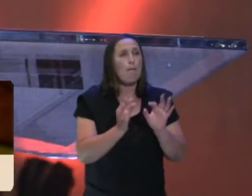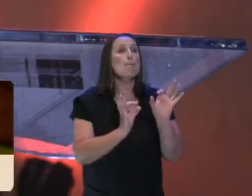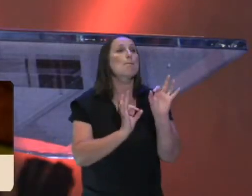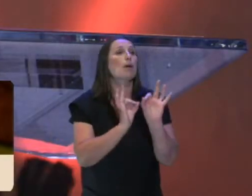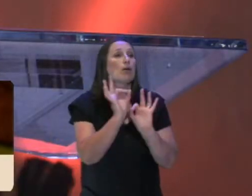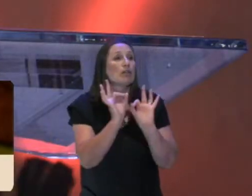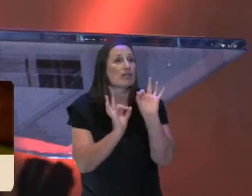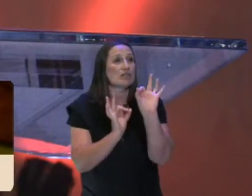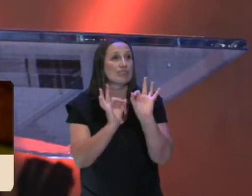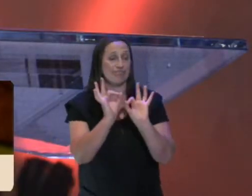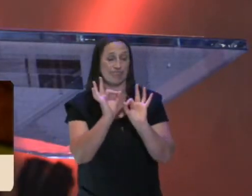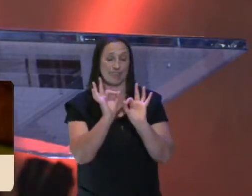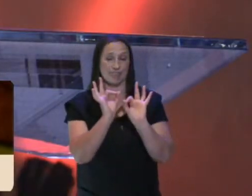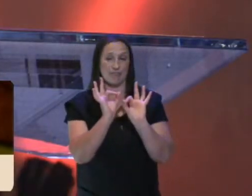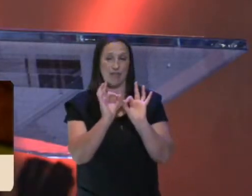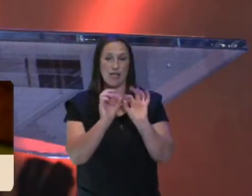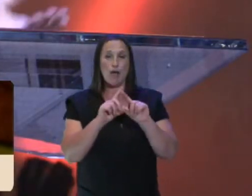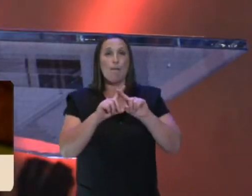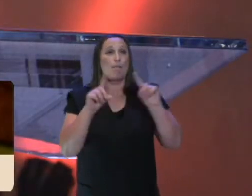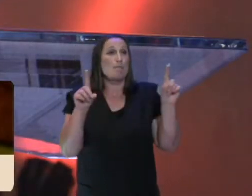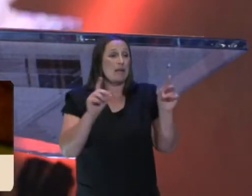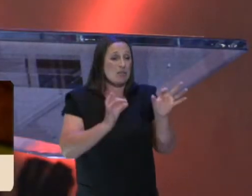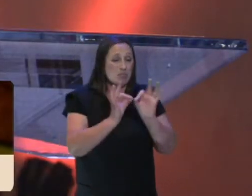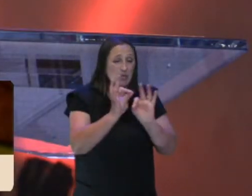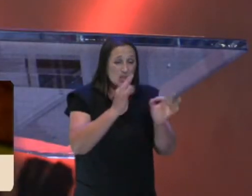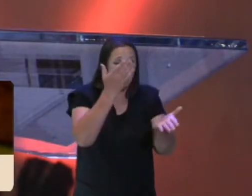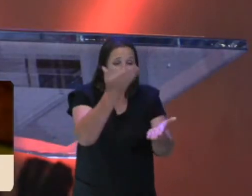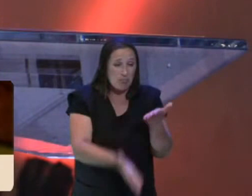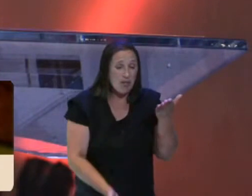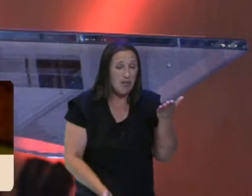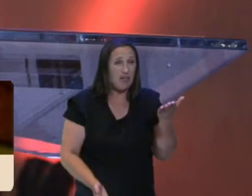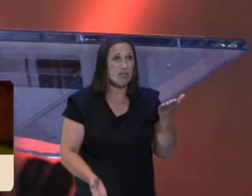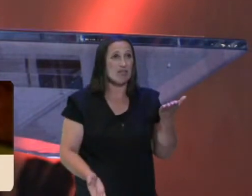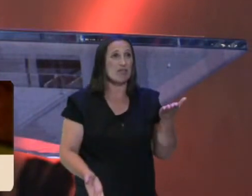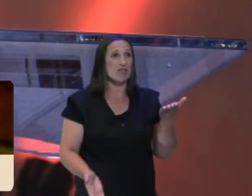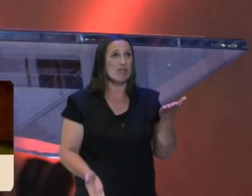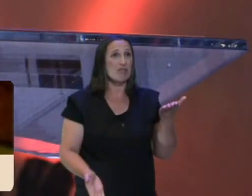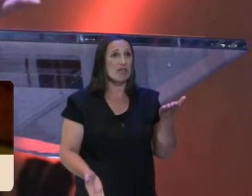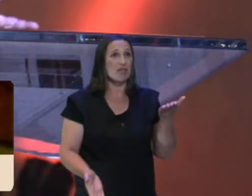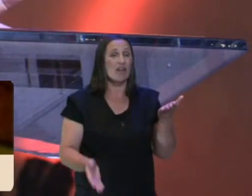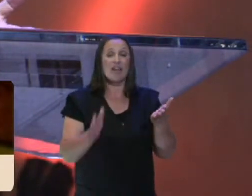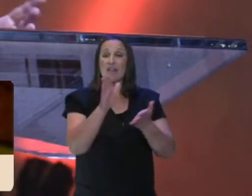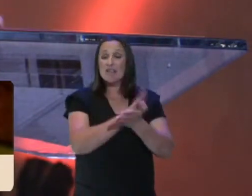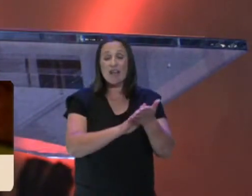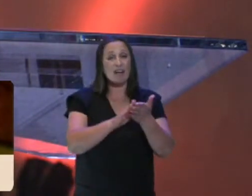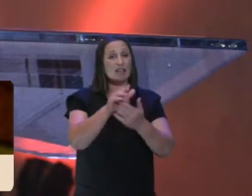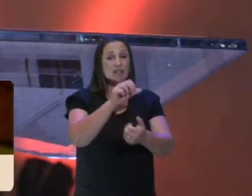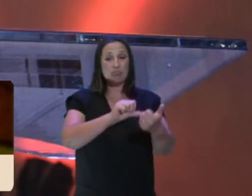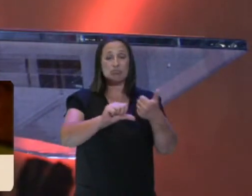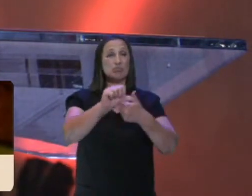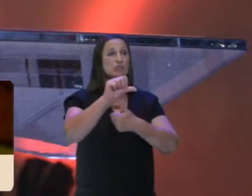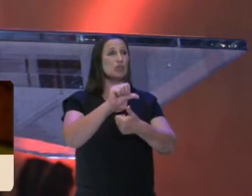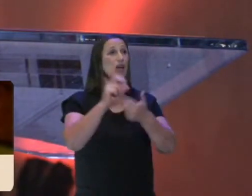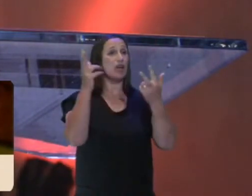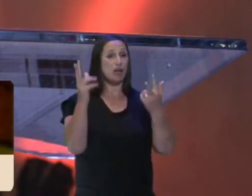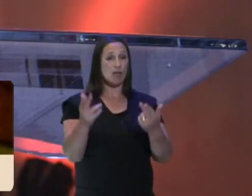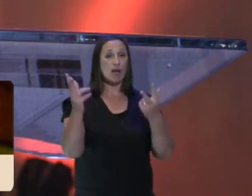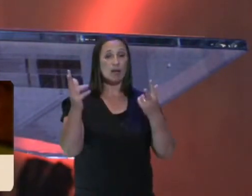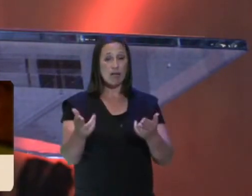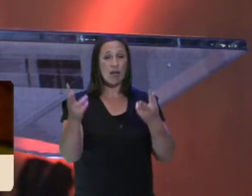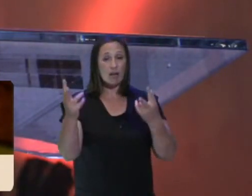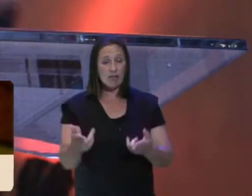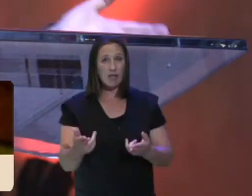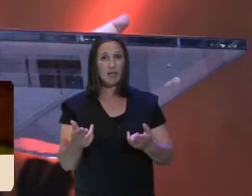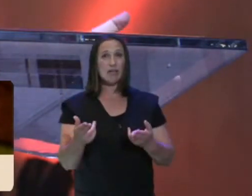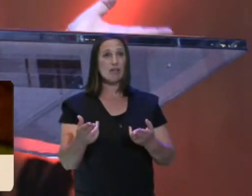projeto, mas este é um projeto perdido, nada mudou, e eu creio que